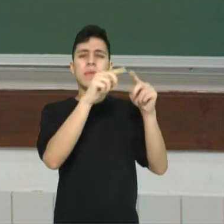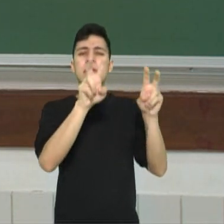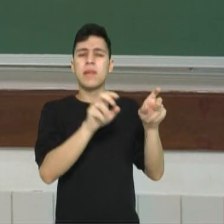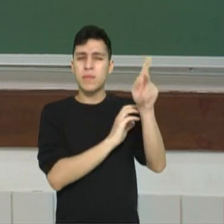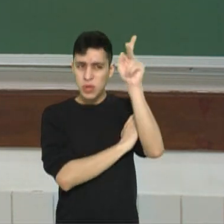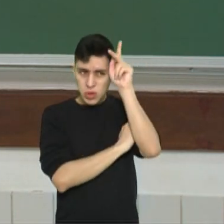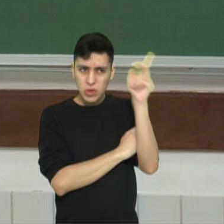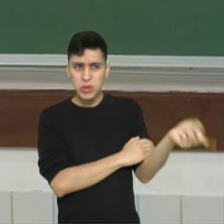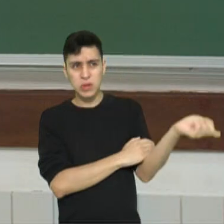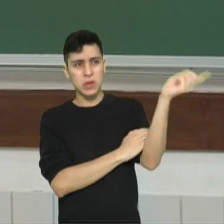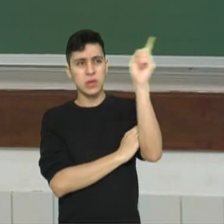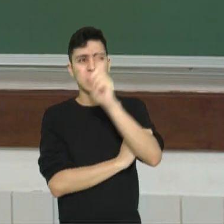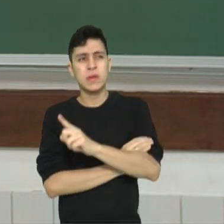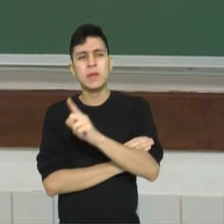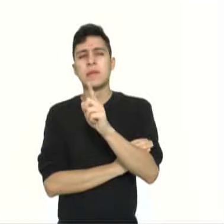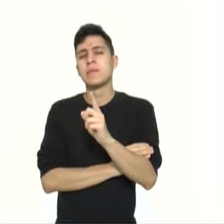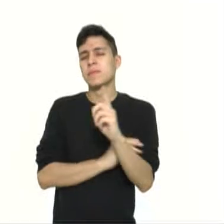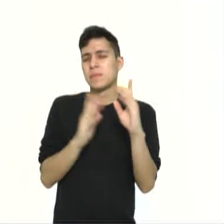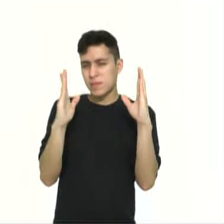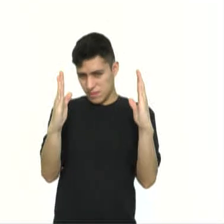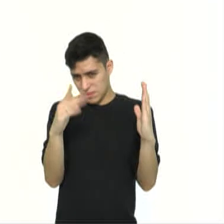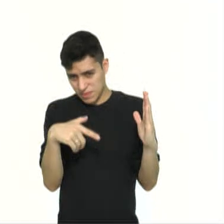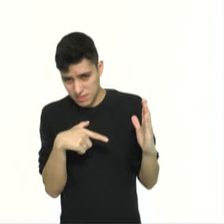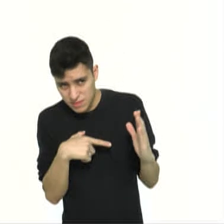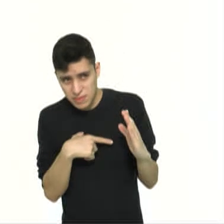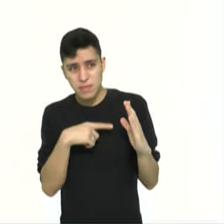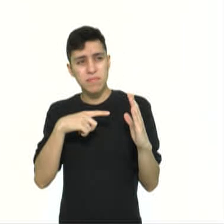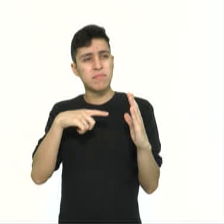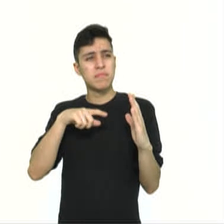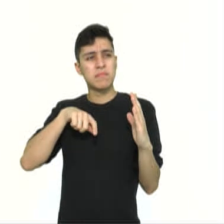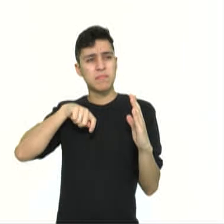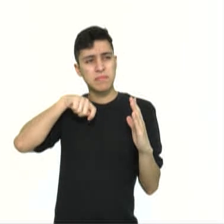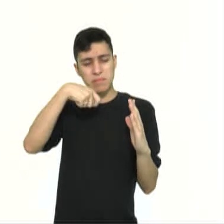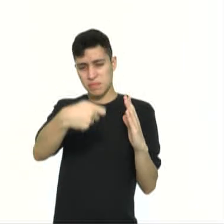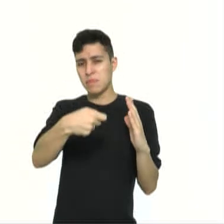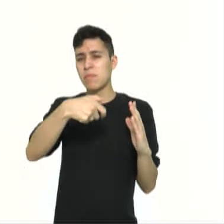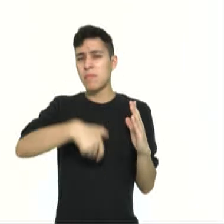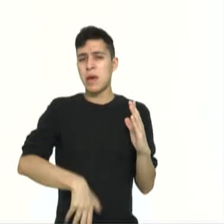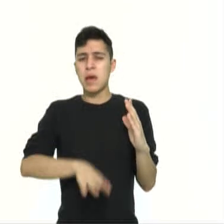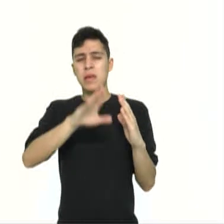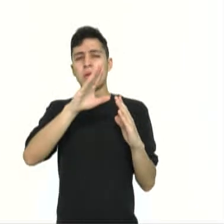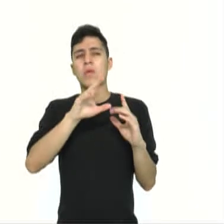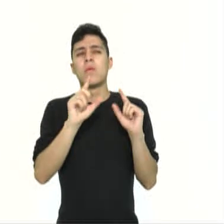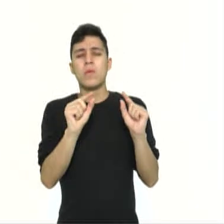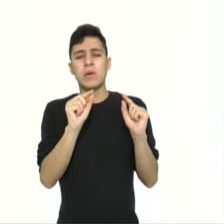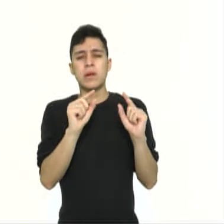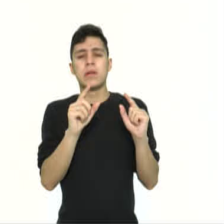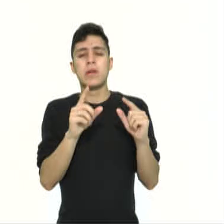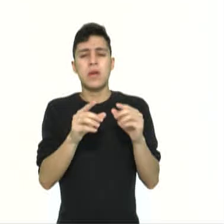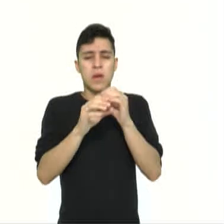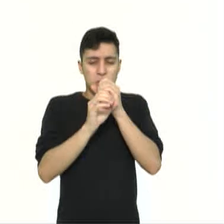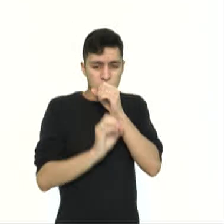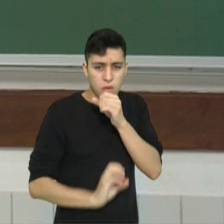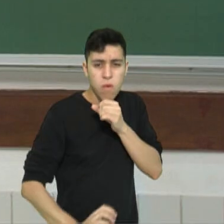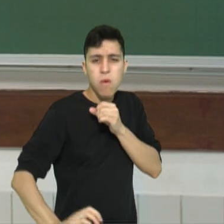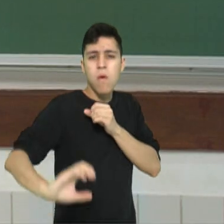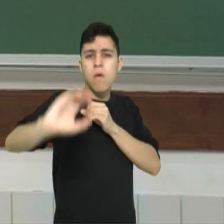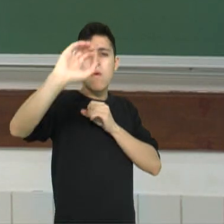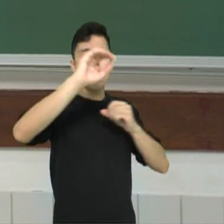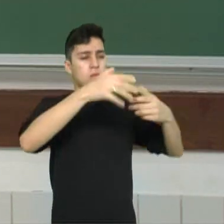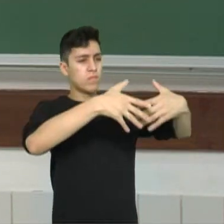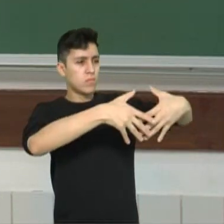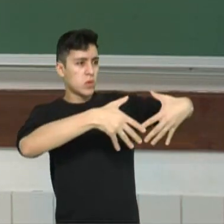E também aqui na parte central, temos instrumentos que ele é mais utilizado assim em sinfonias. Então, temos ali